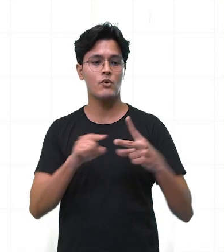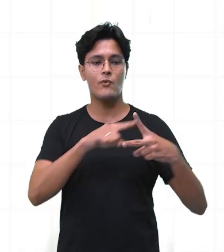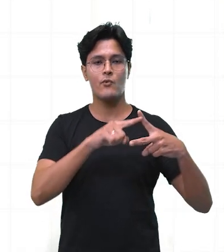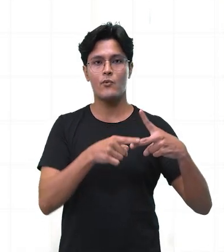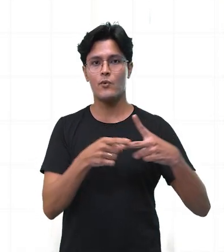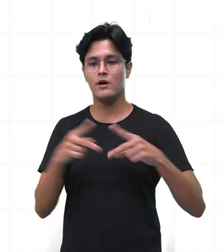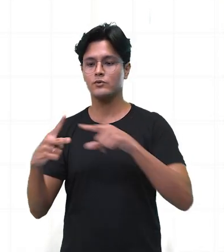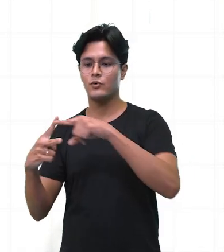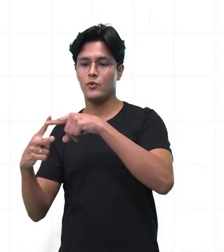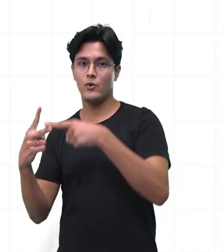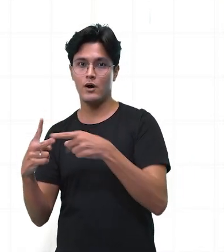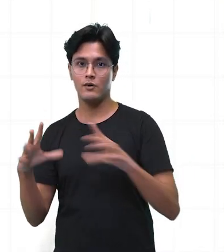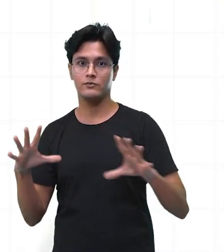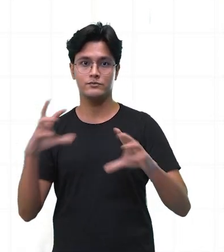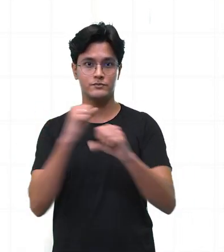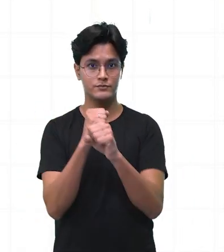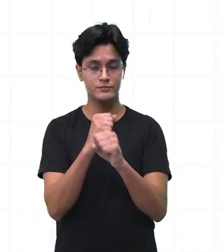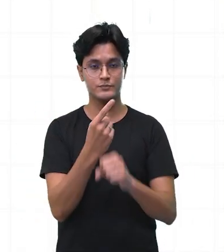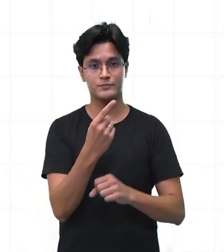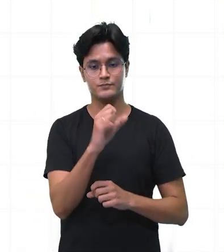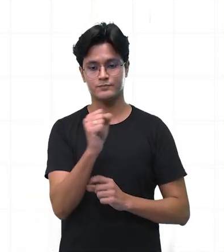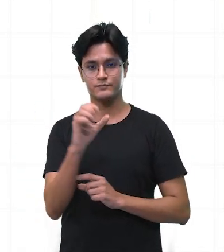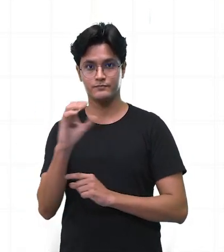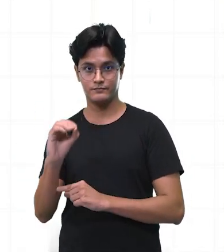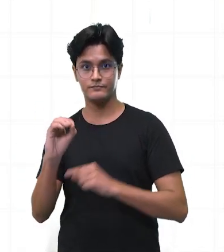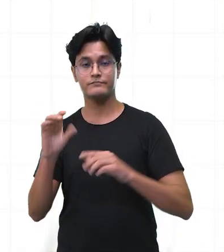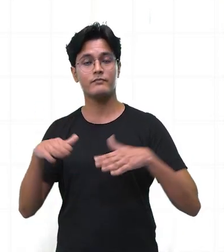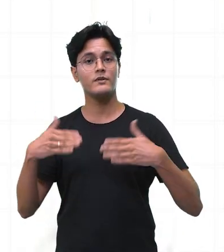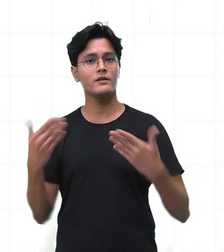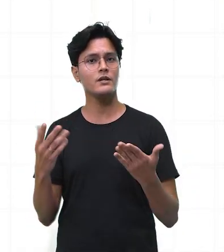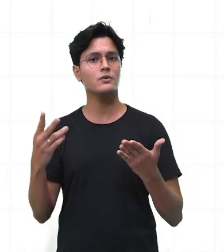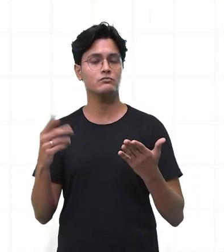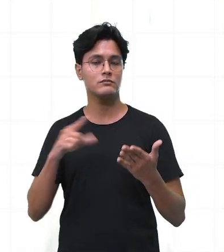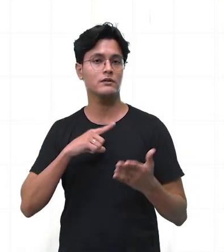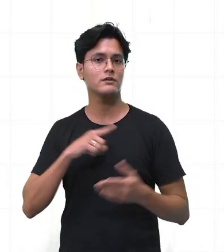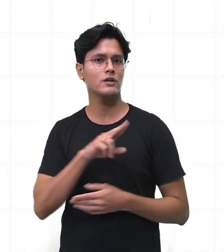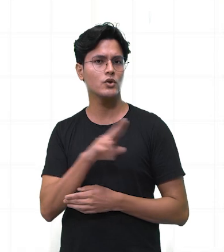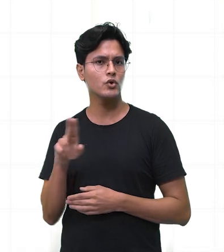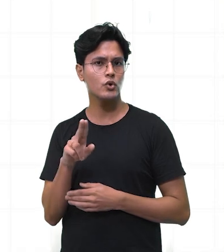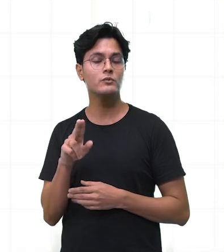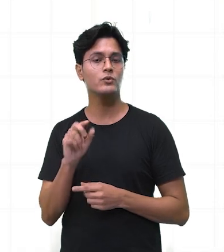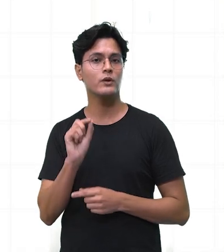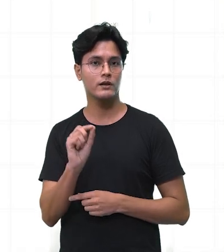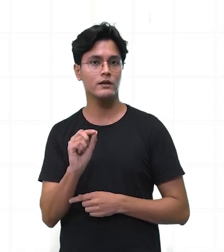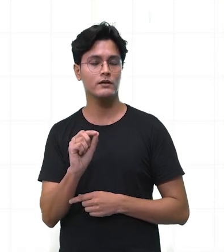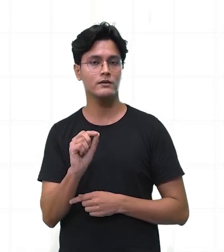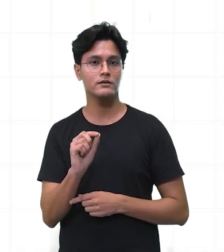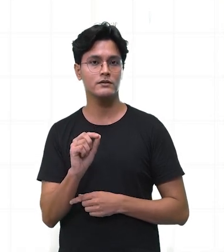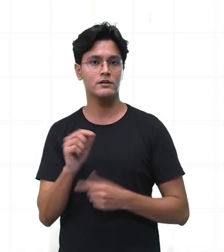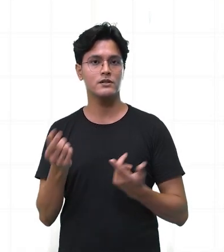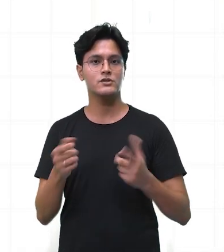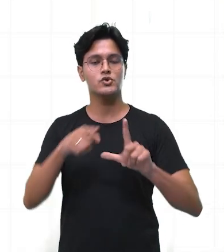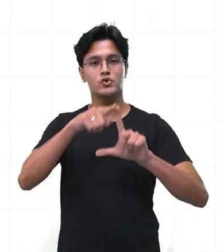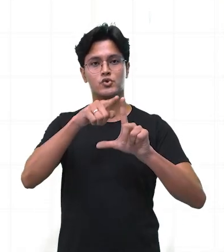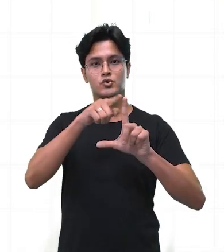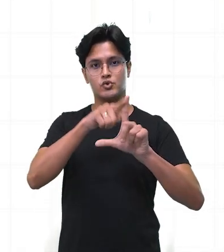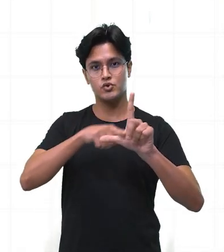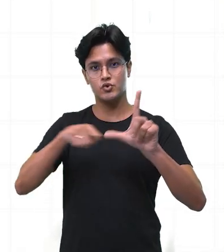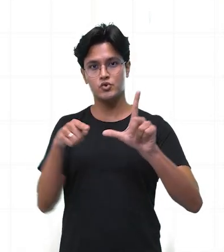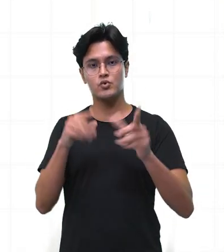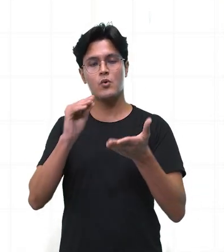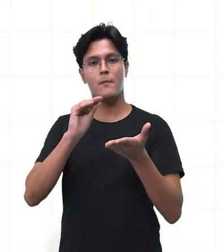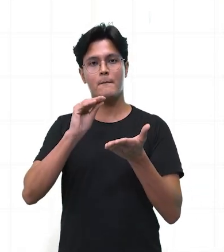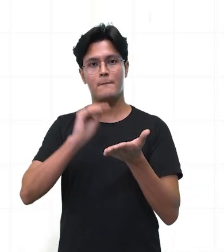ângulos são iguais a 180 graus, significa que eles são suplementares. E é o que vai estar destacado aqui na nossa cartela,